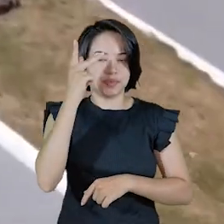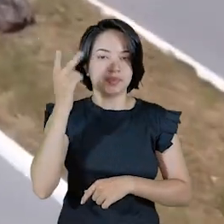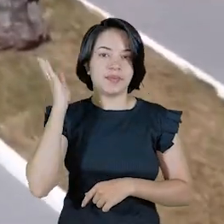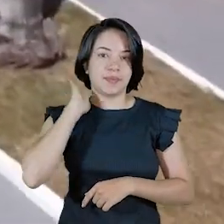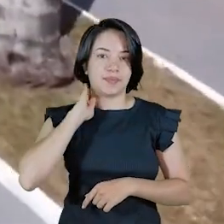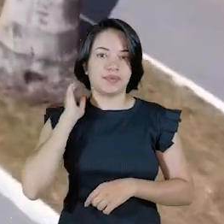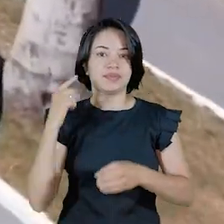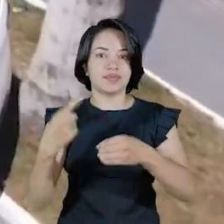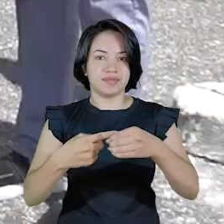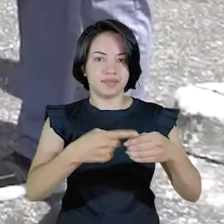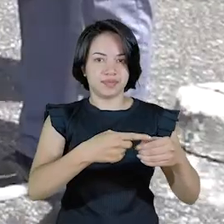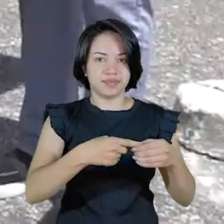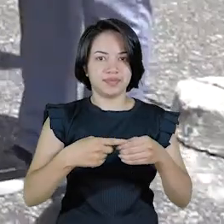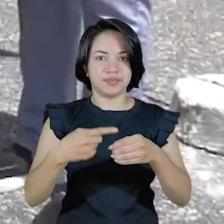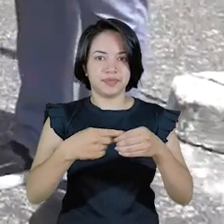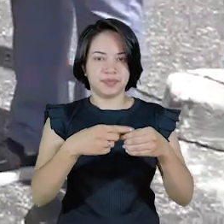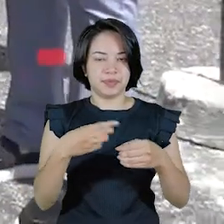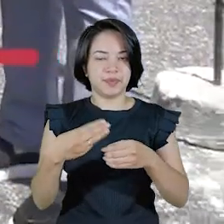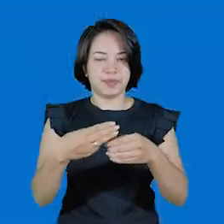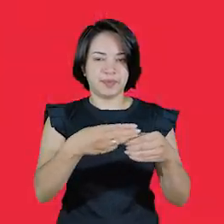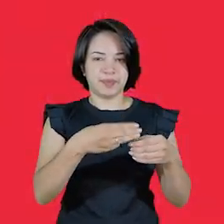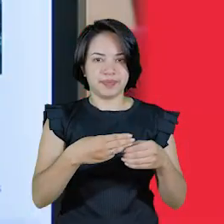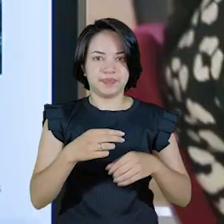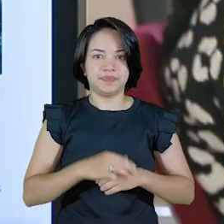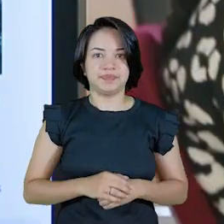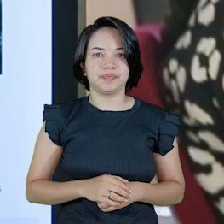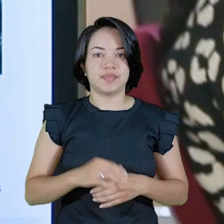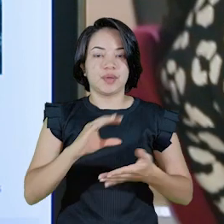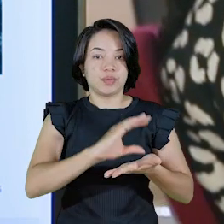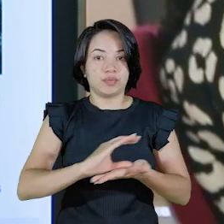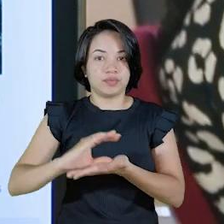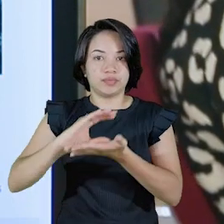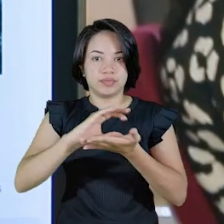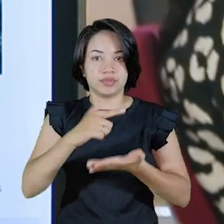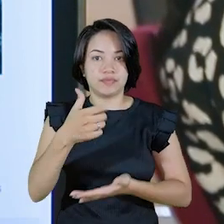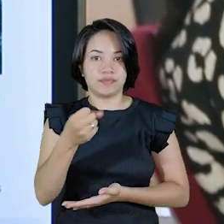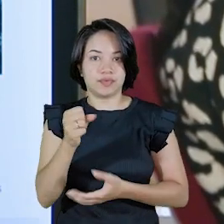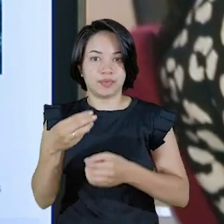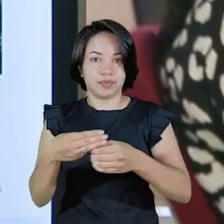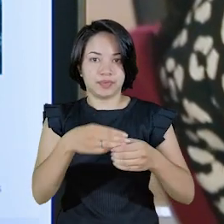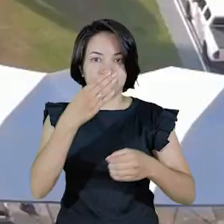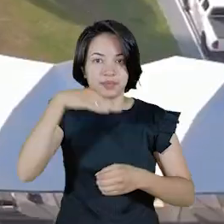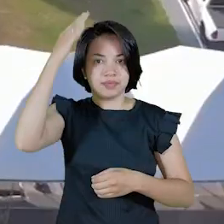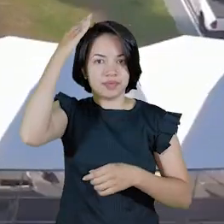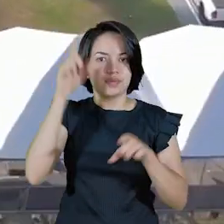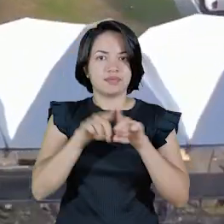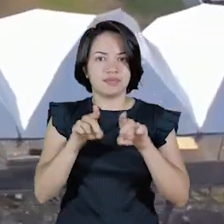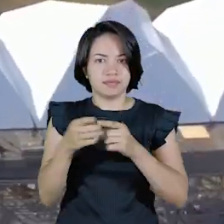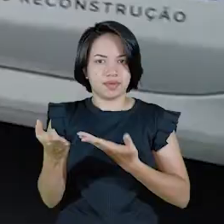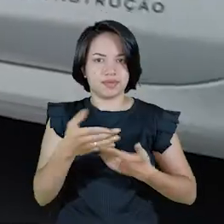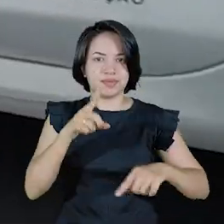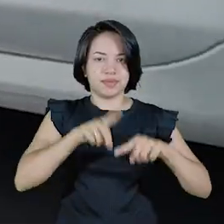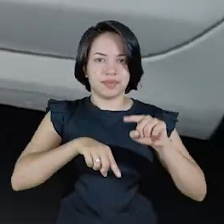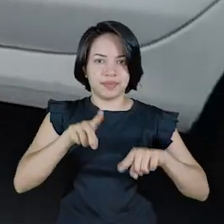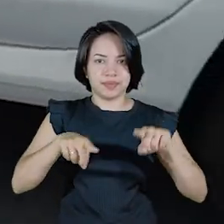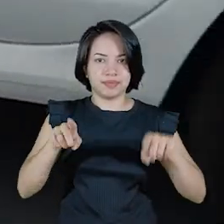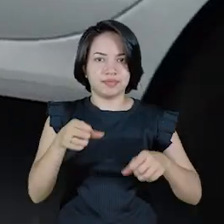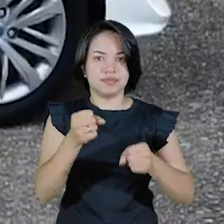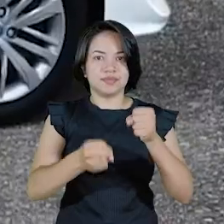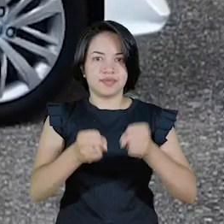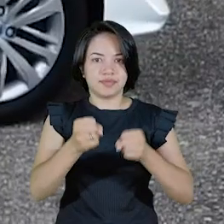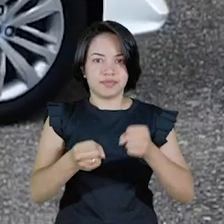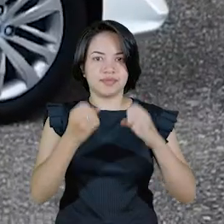de Belém e de municípios do interior do estado. Conselhos tutelares de 28 municípios paraenses também recebem equipamentos